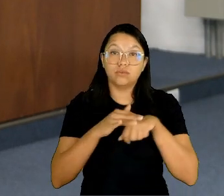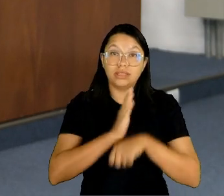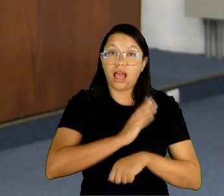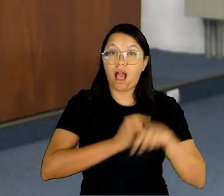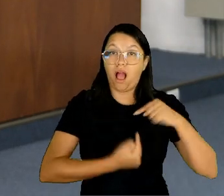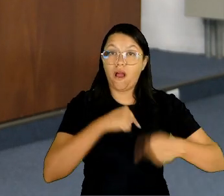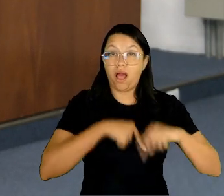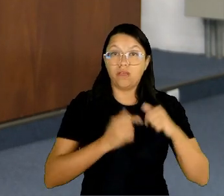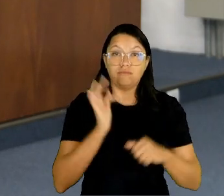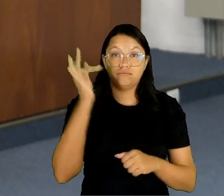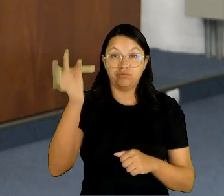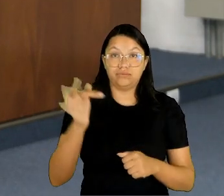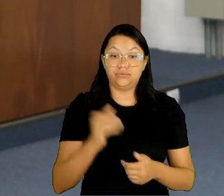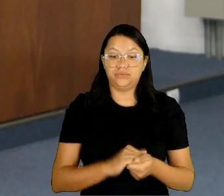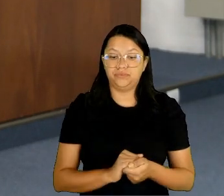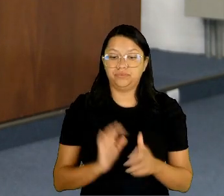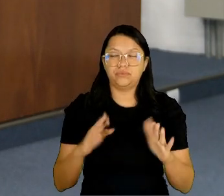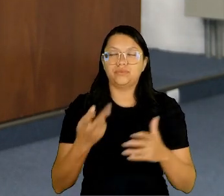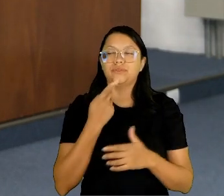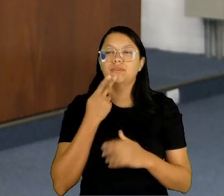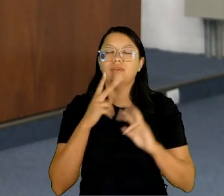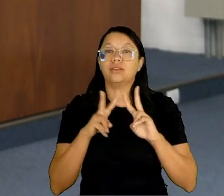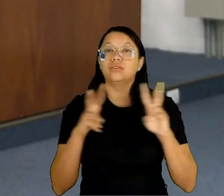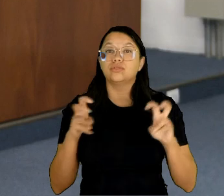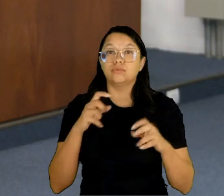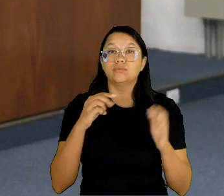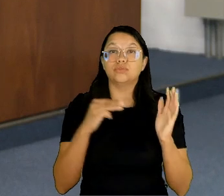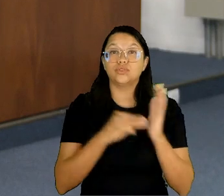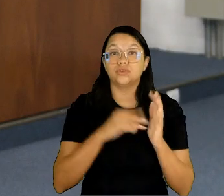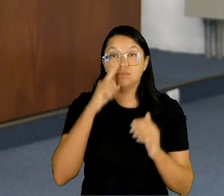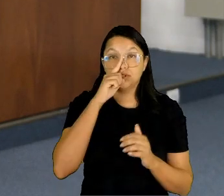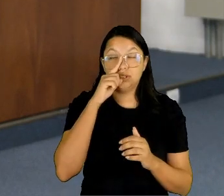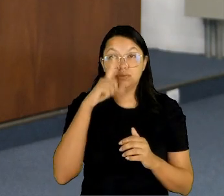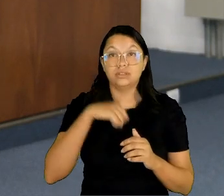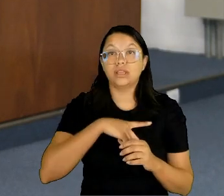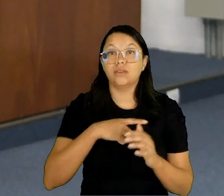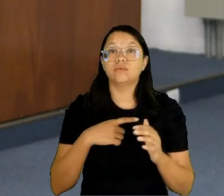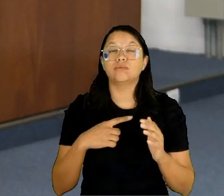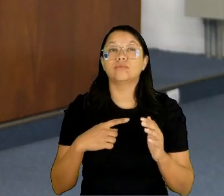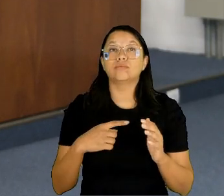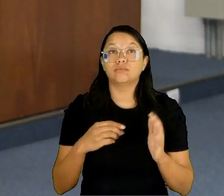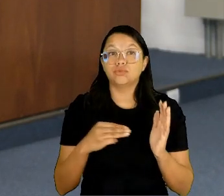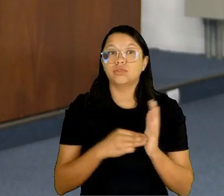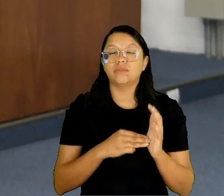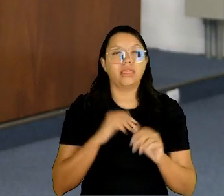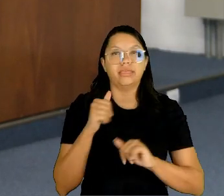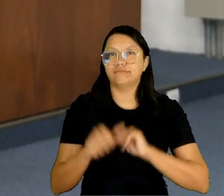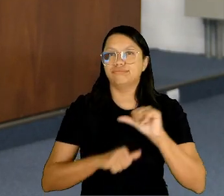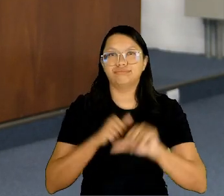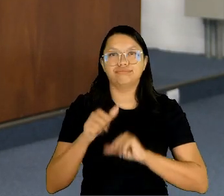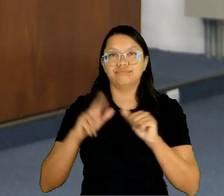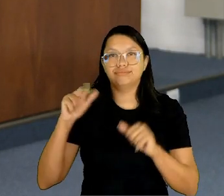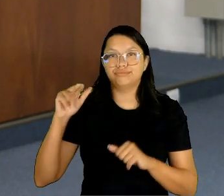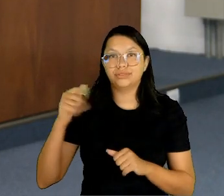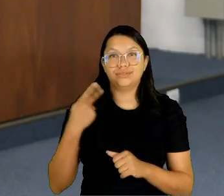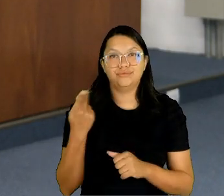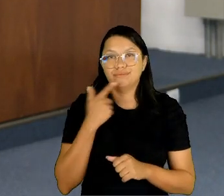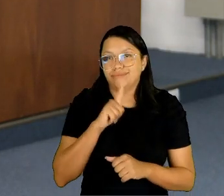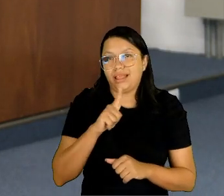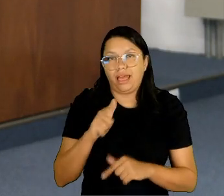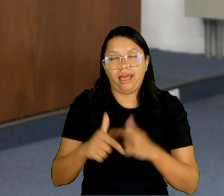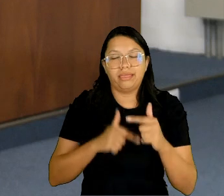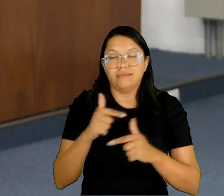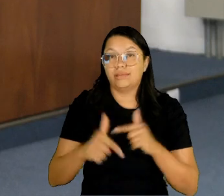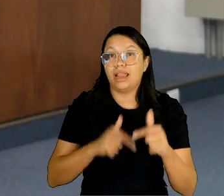as doenças cardiovasculares no futuro. E quando a gente fala de fator de risco, a gente tem os fatores de risco que não são modificáveis, que a gente não vai